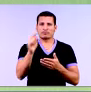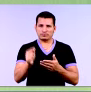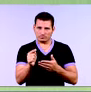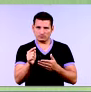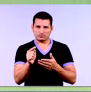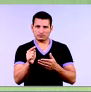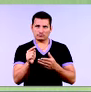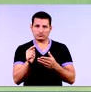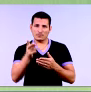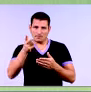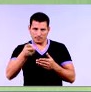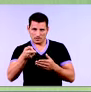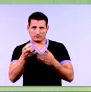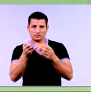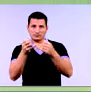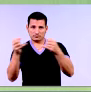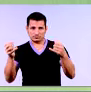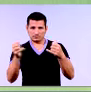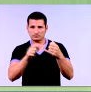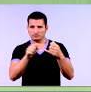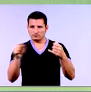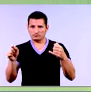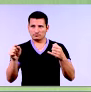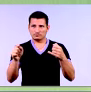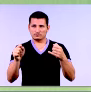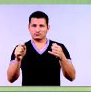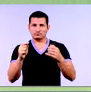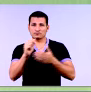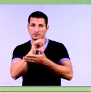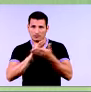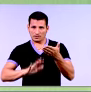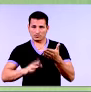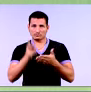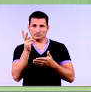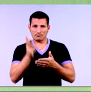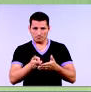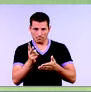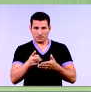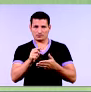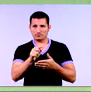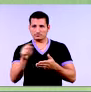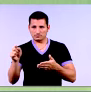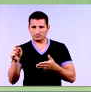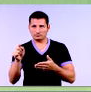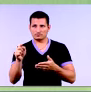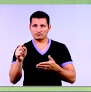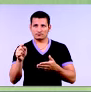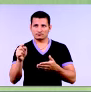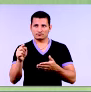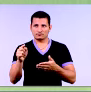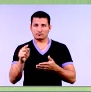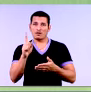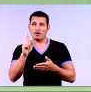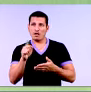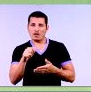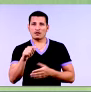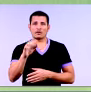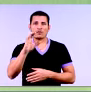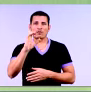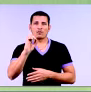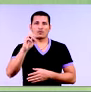após ela na mesma linha, todo o texto que está após ela na mesma linha é um